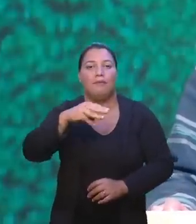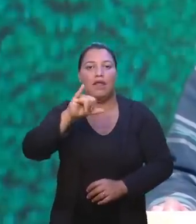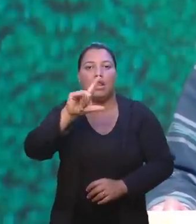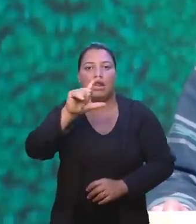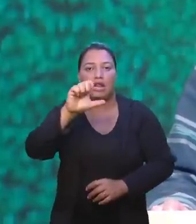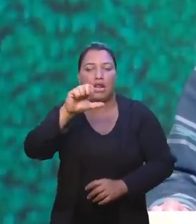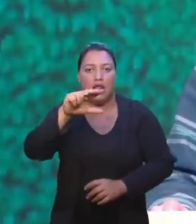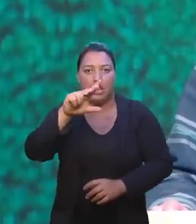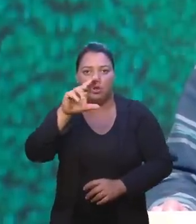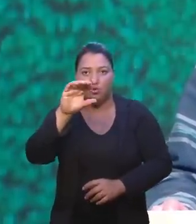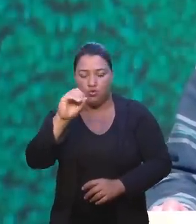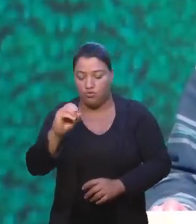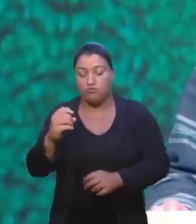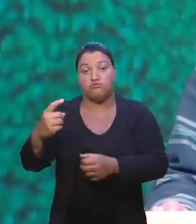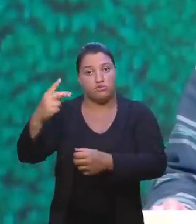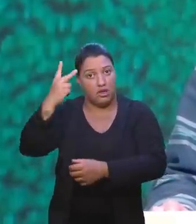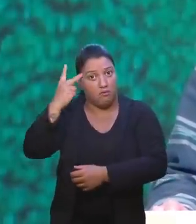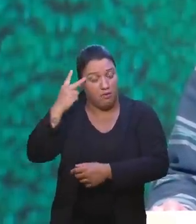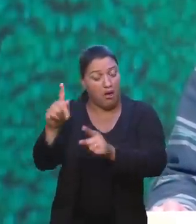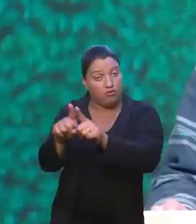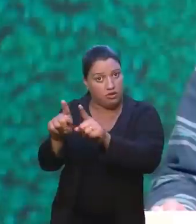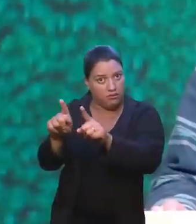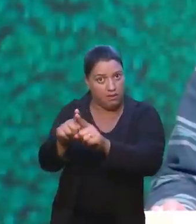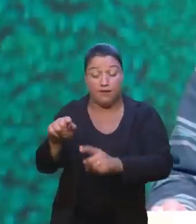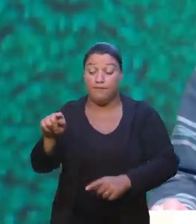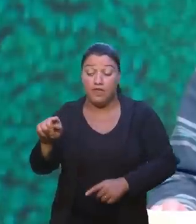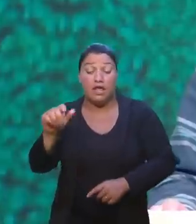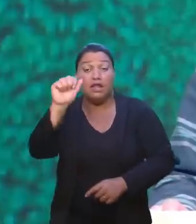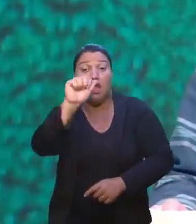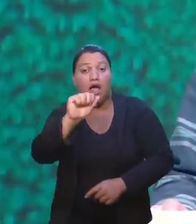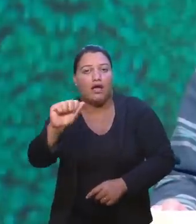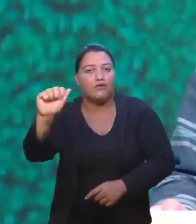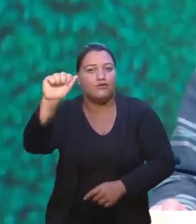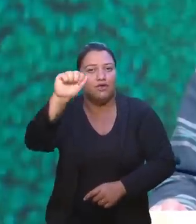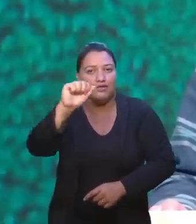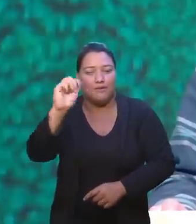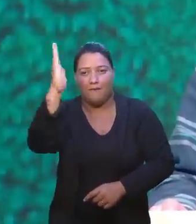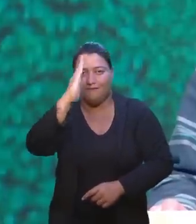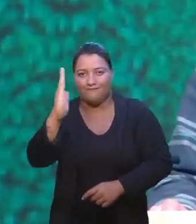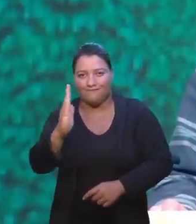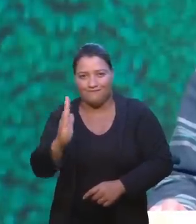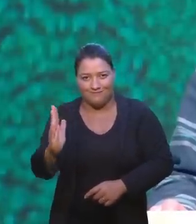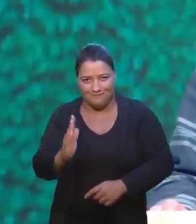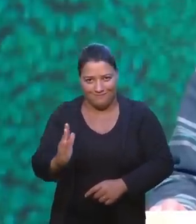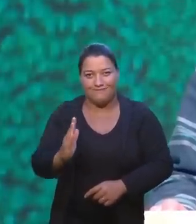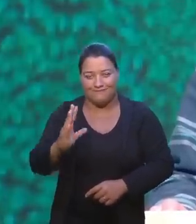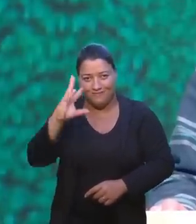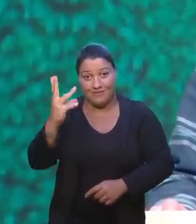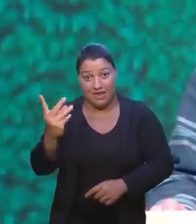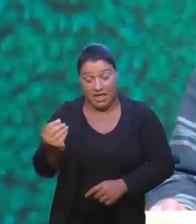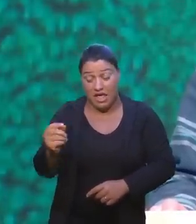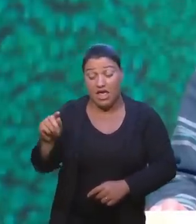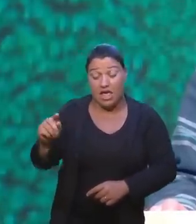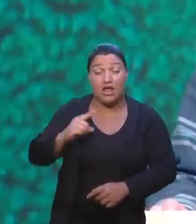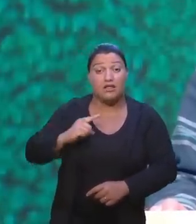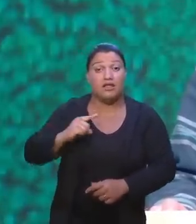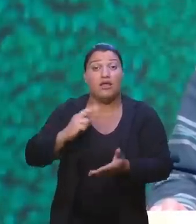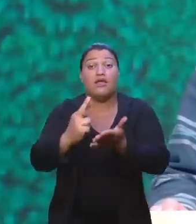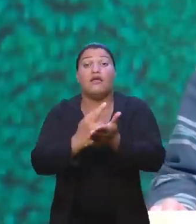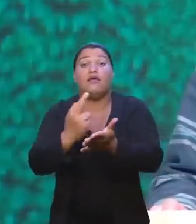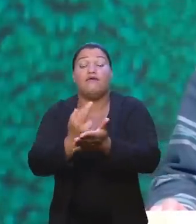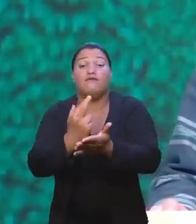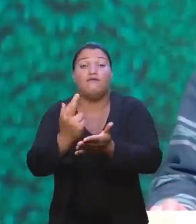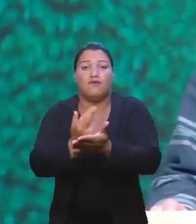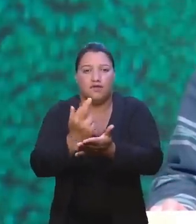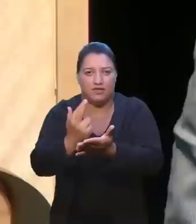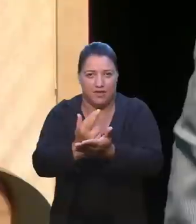Membro da ABRAME, Associação Brasileira dos Magistrados Espíritas. articulista da revista Reformador da